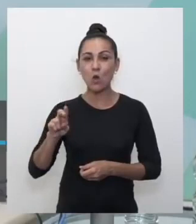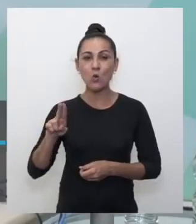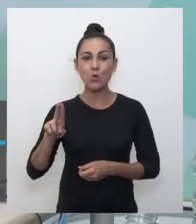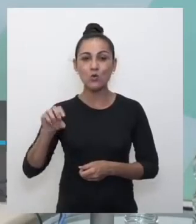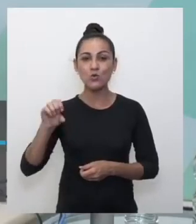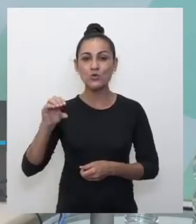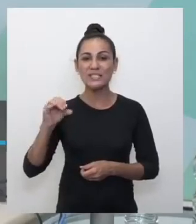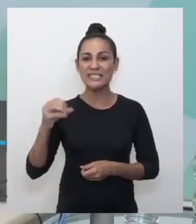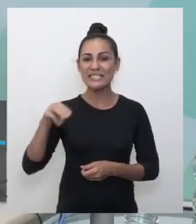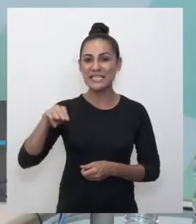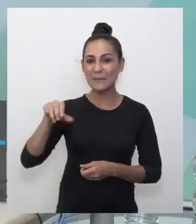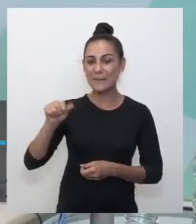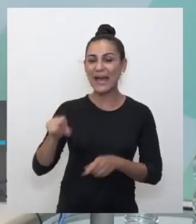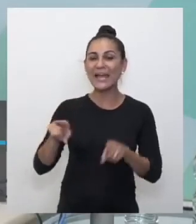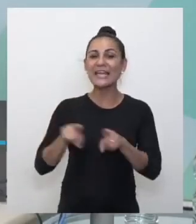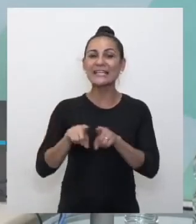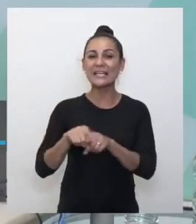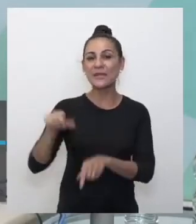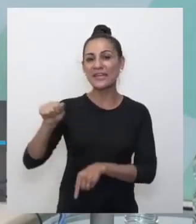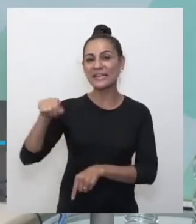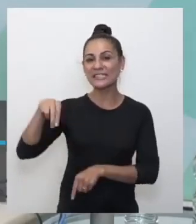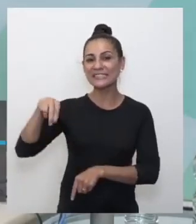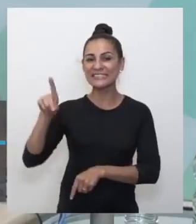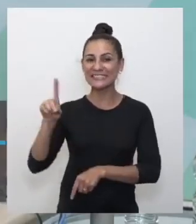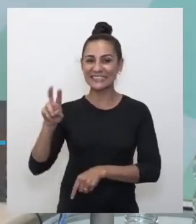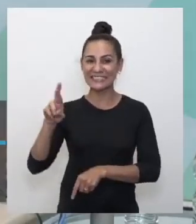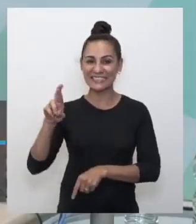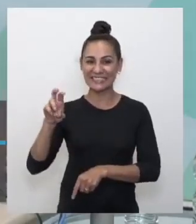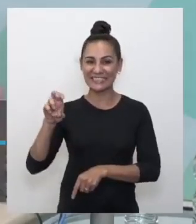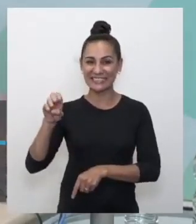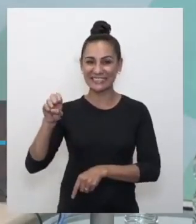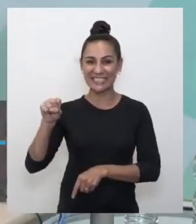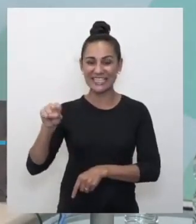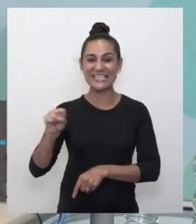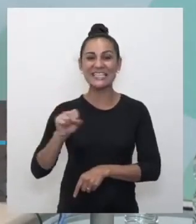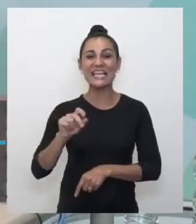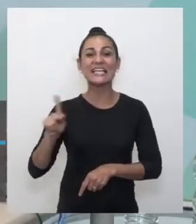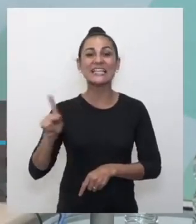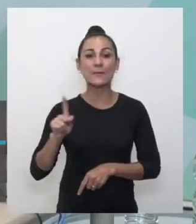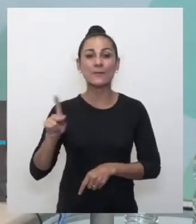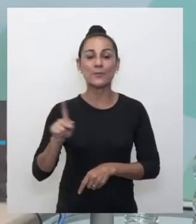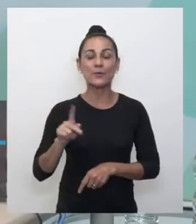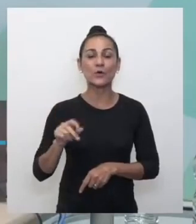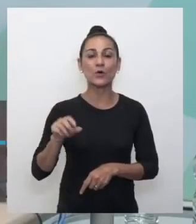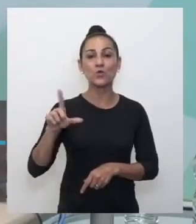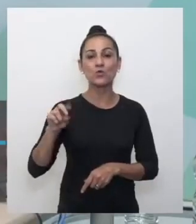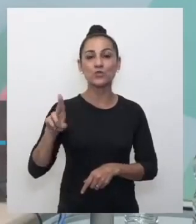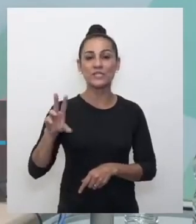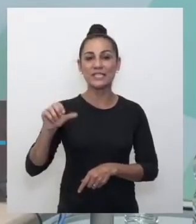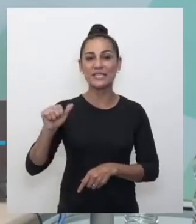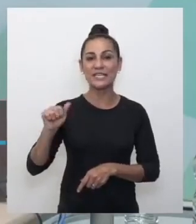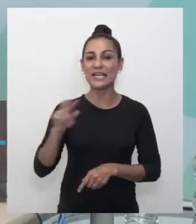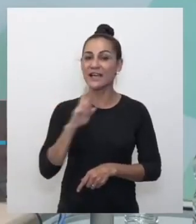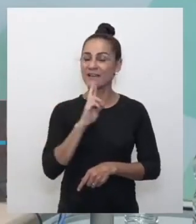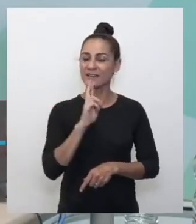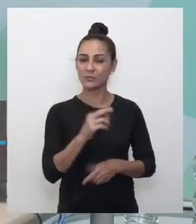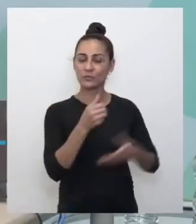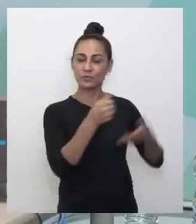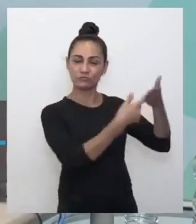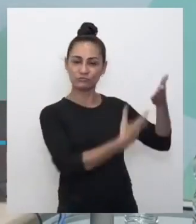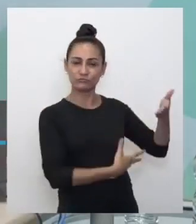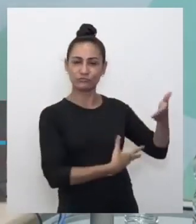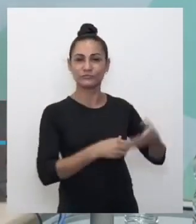a Andresa da Pro Luciana, que elas responderam meet, shouts, need, help, get, replies e